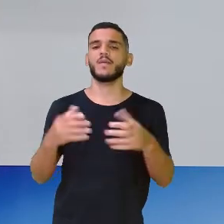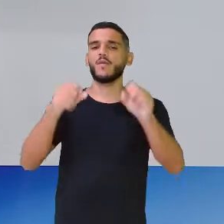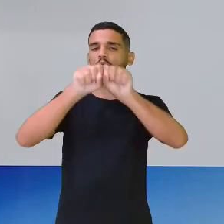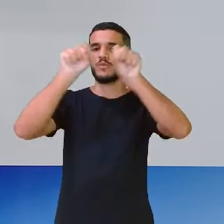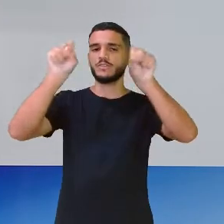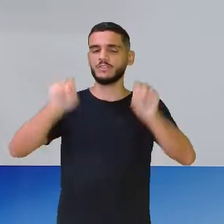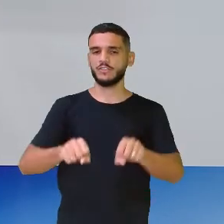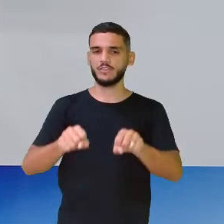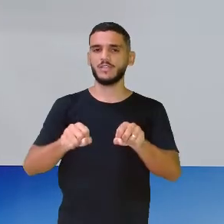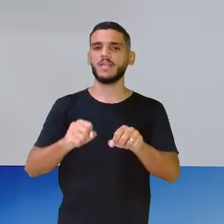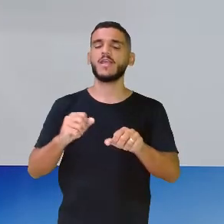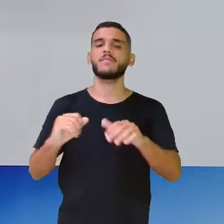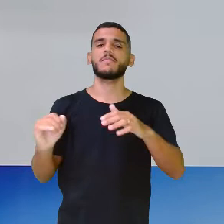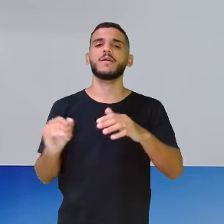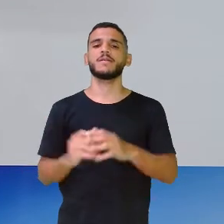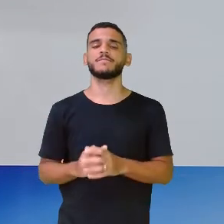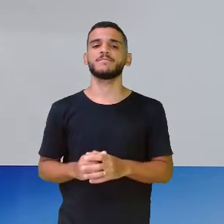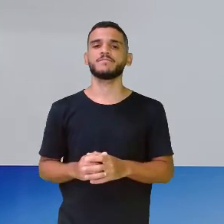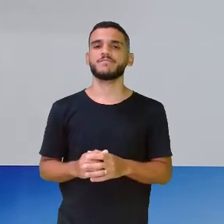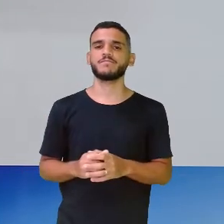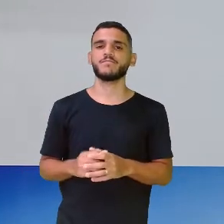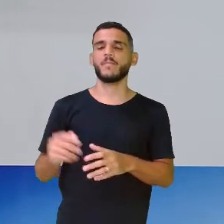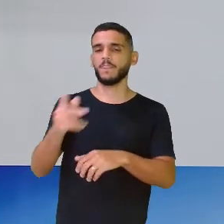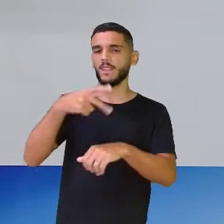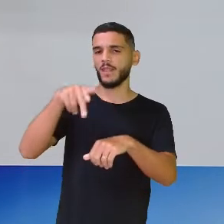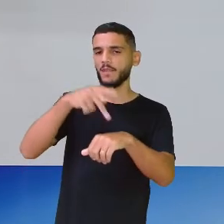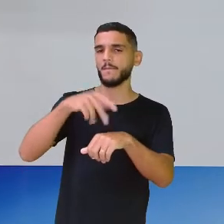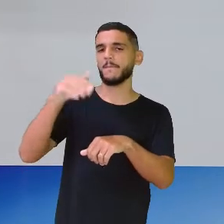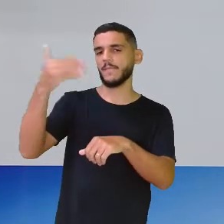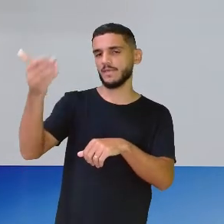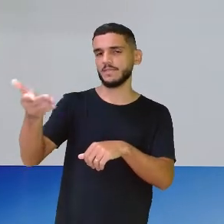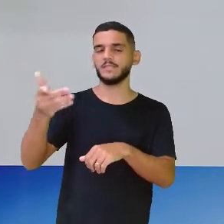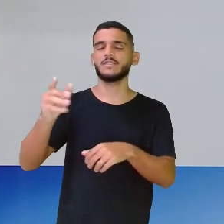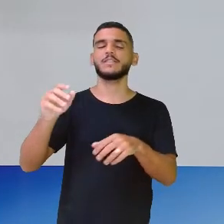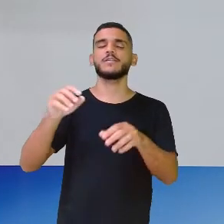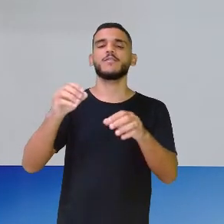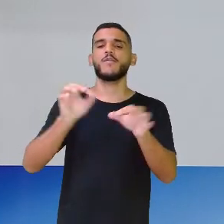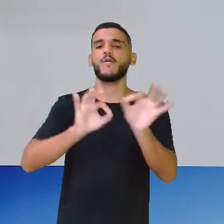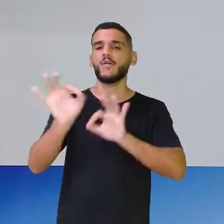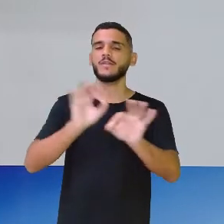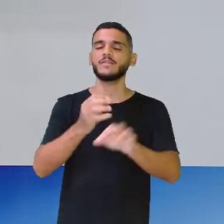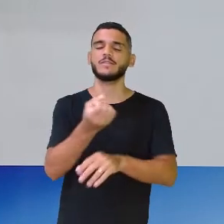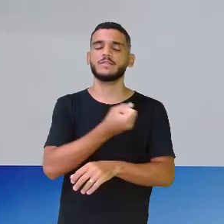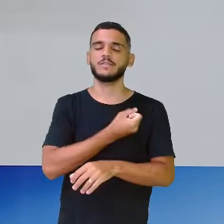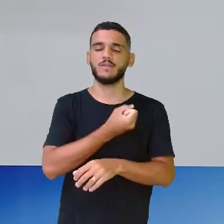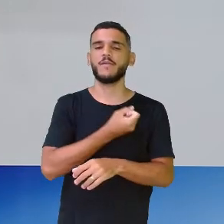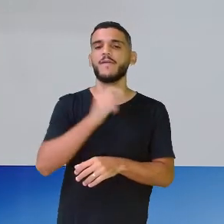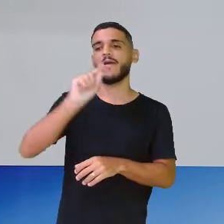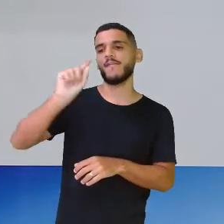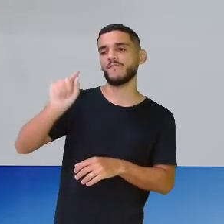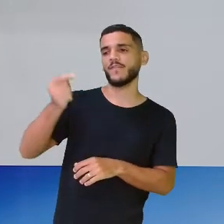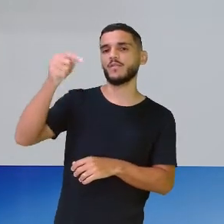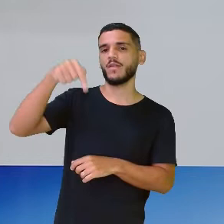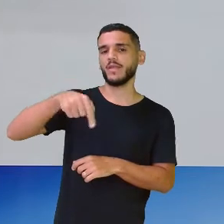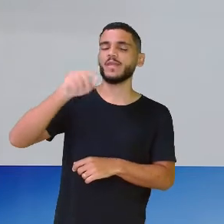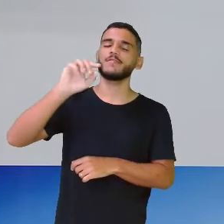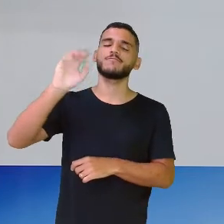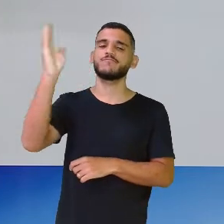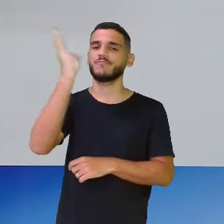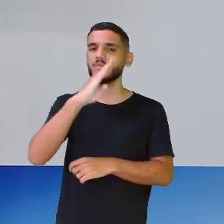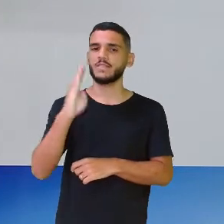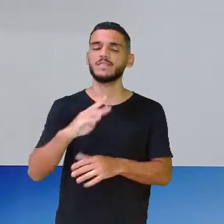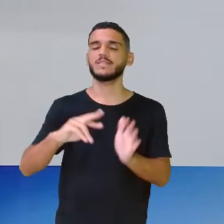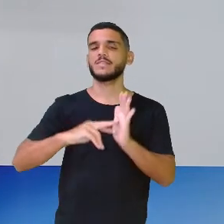de Padronização do Sistema Numérico, a vírgula no Brasil